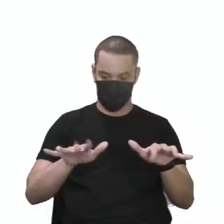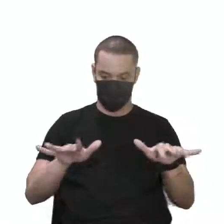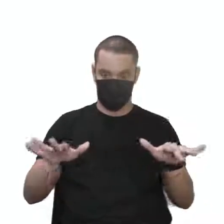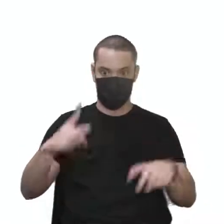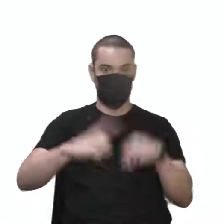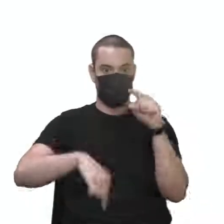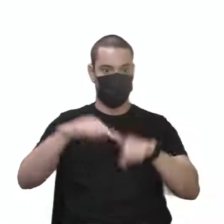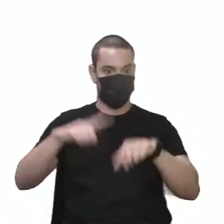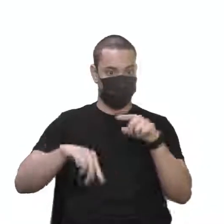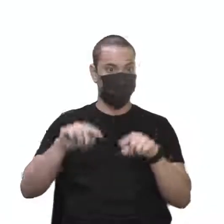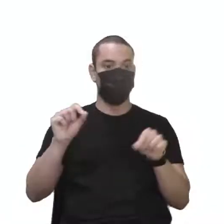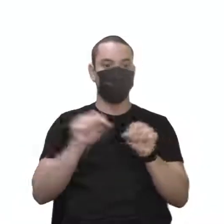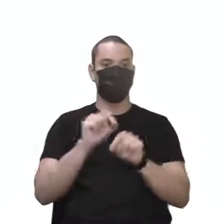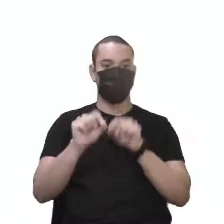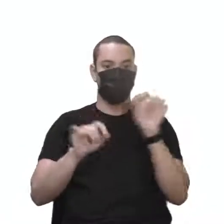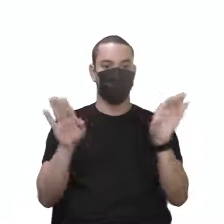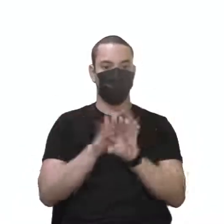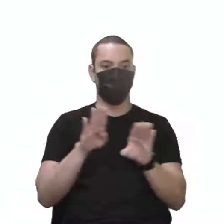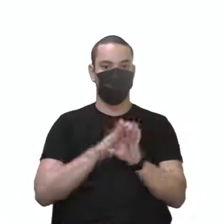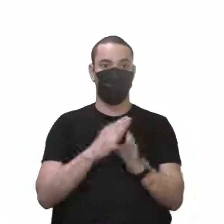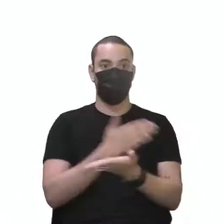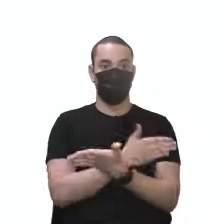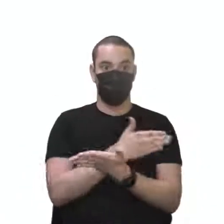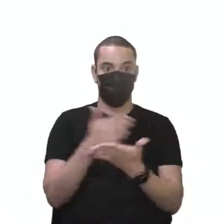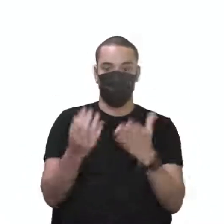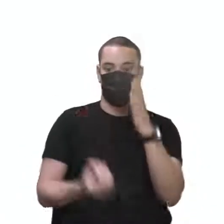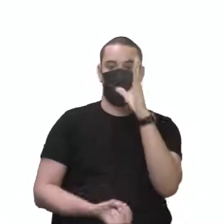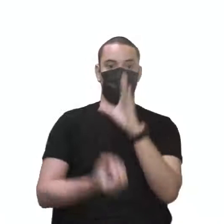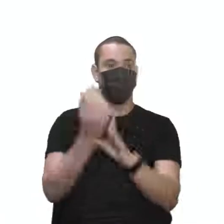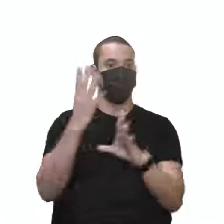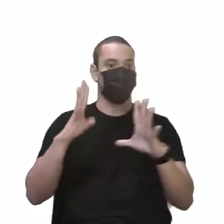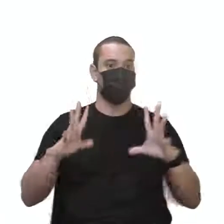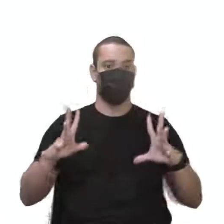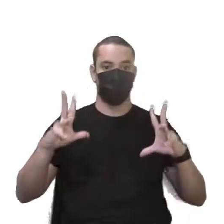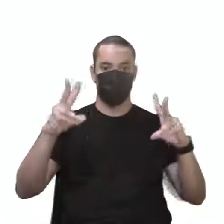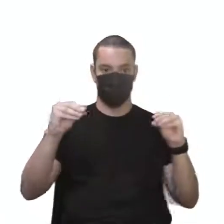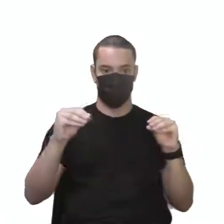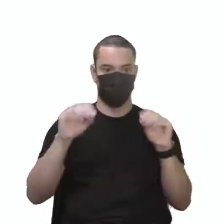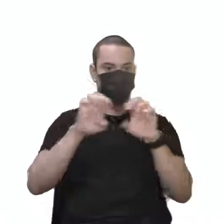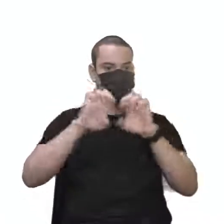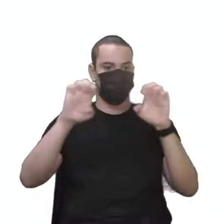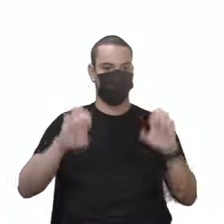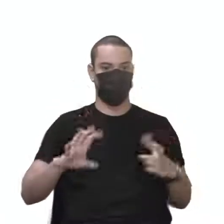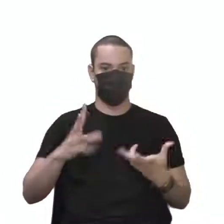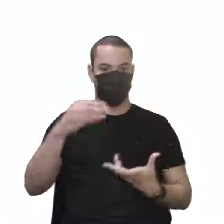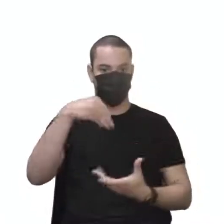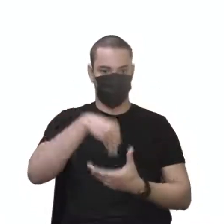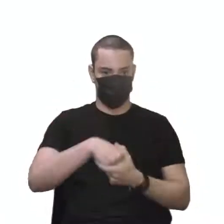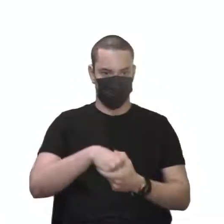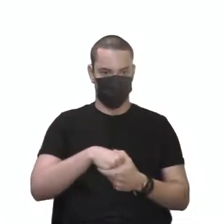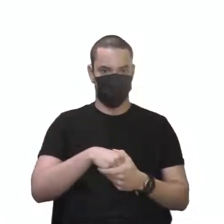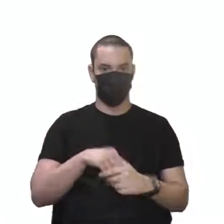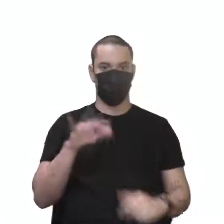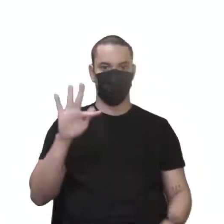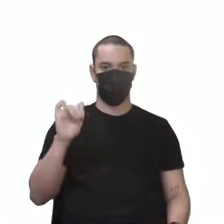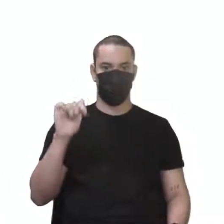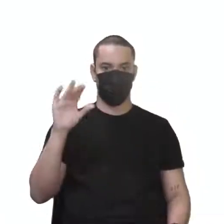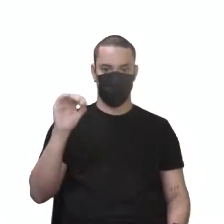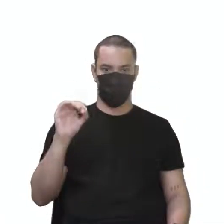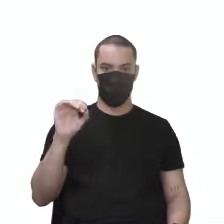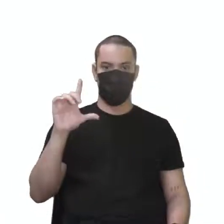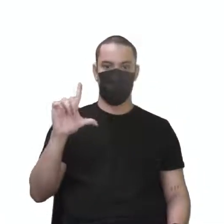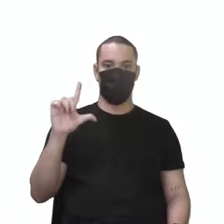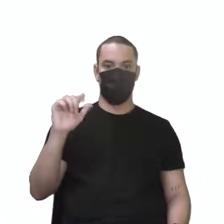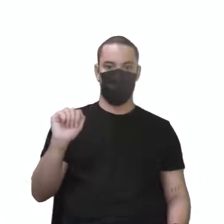genético, vai começar a construir todas as estruturas desse fago, chamado